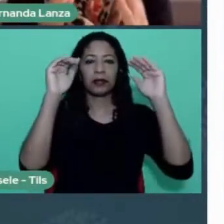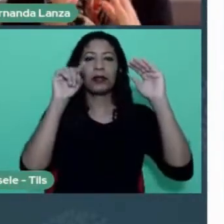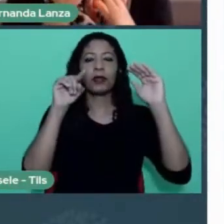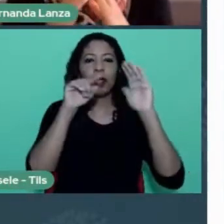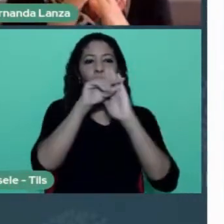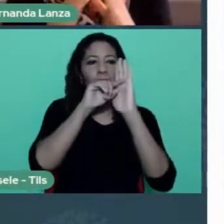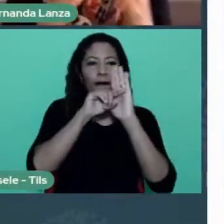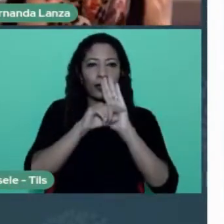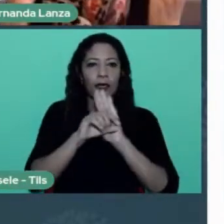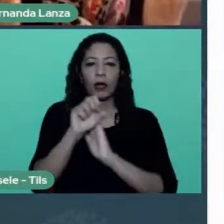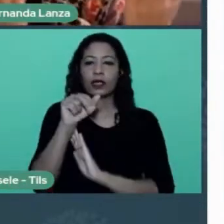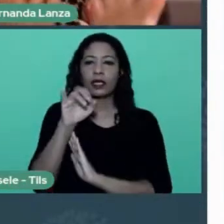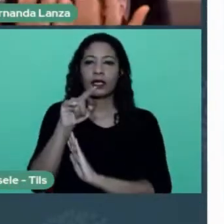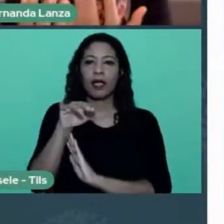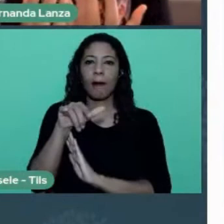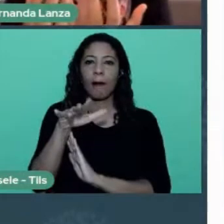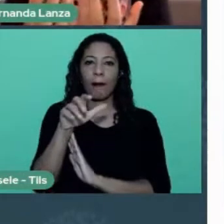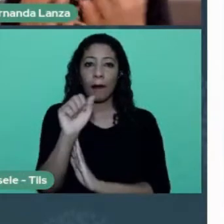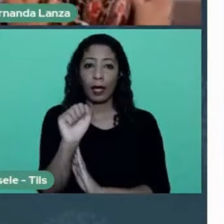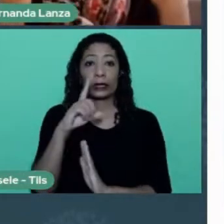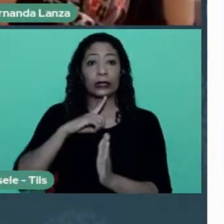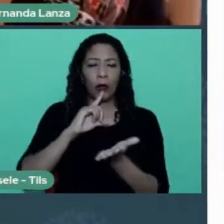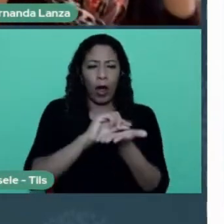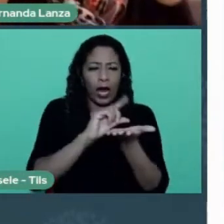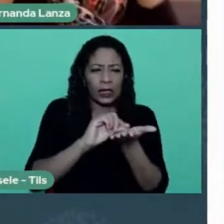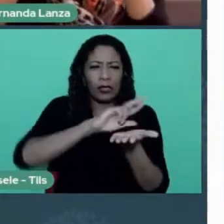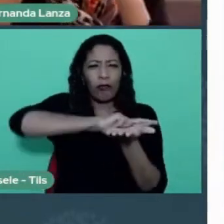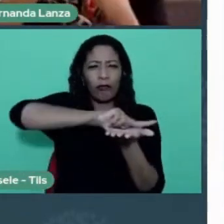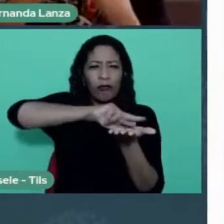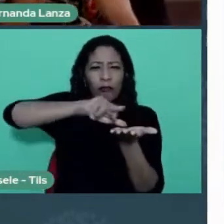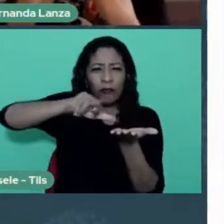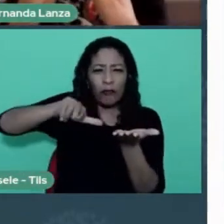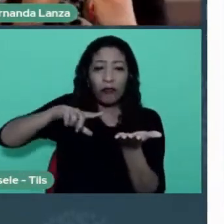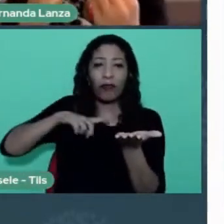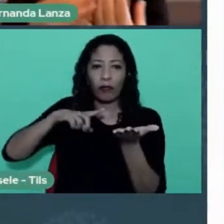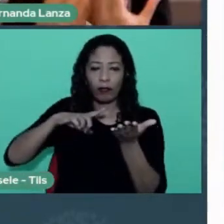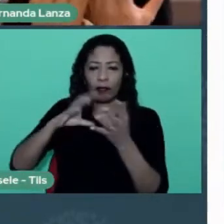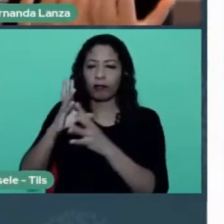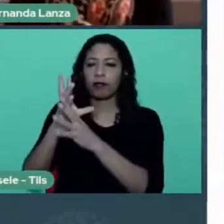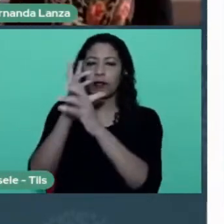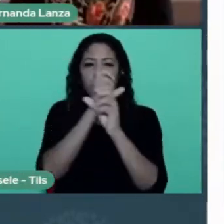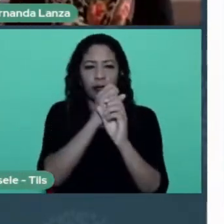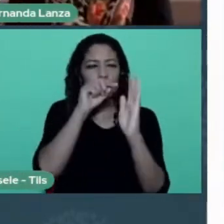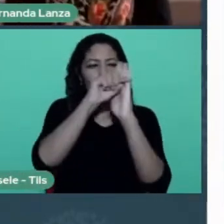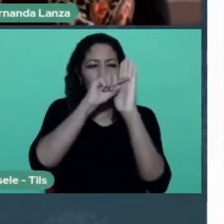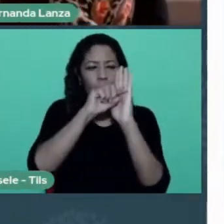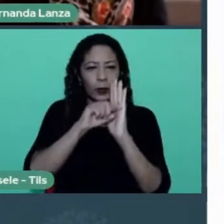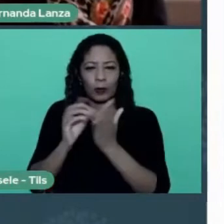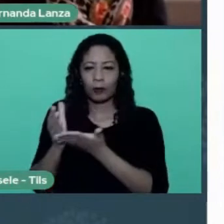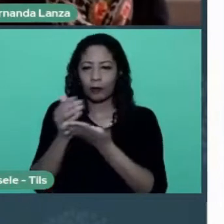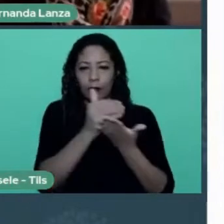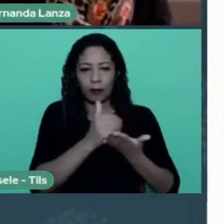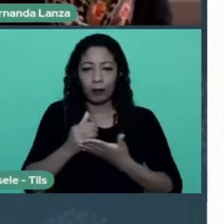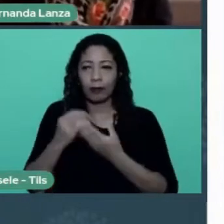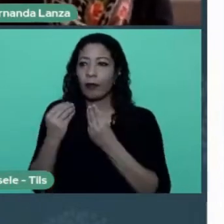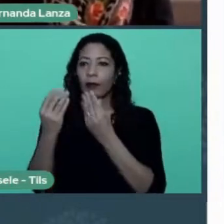com que tenham muitos artigos sobre o assunto, faz-se uma revisão de todos esses artigos para entregar para o leitor